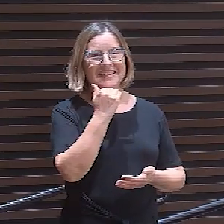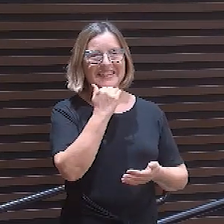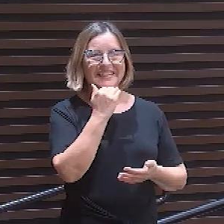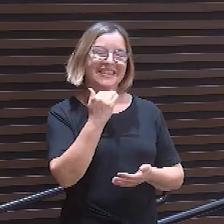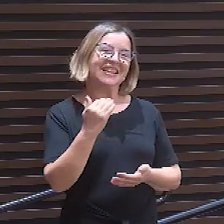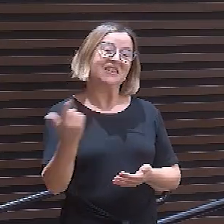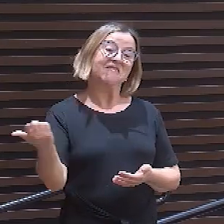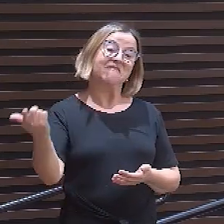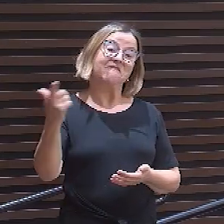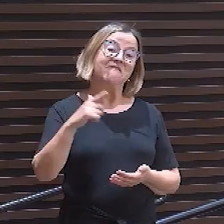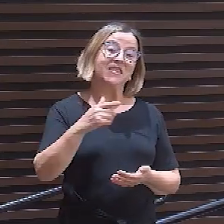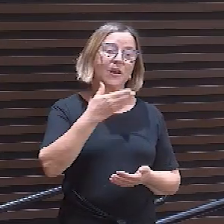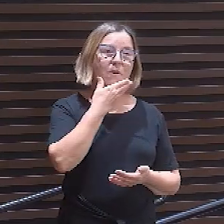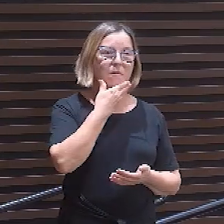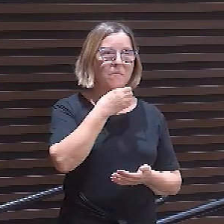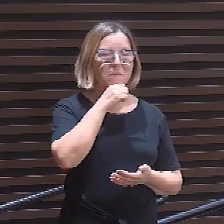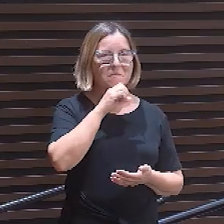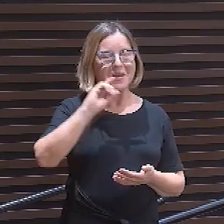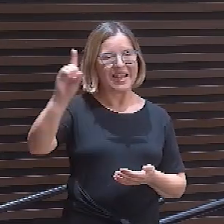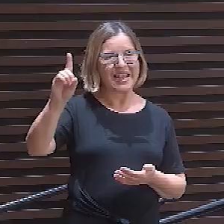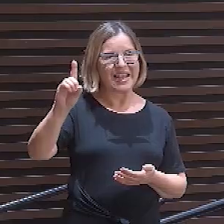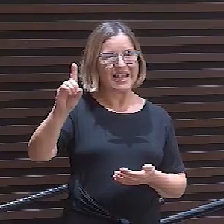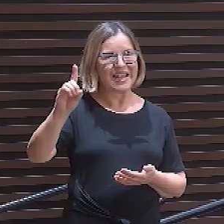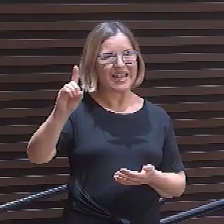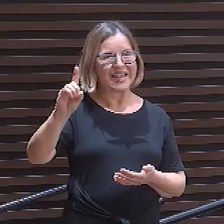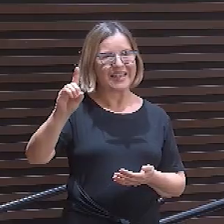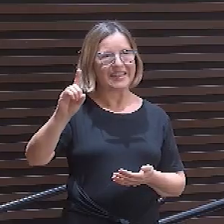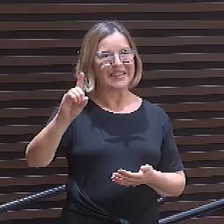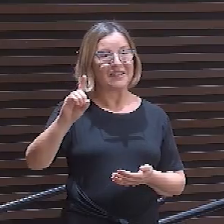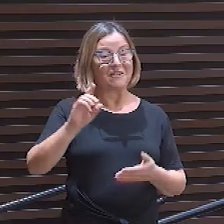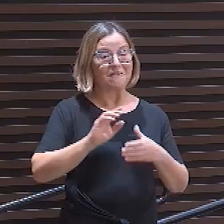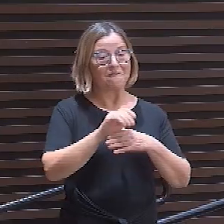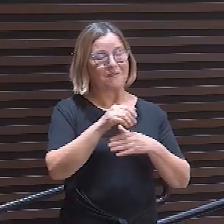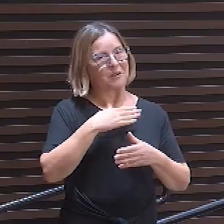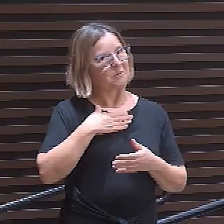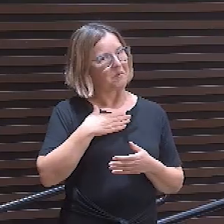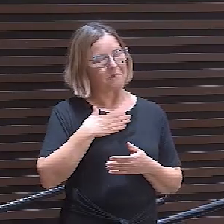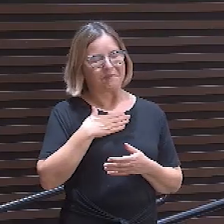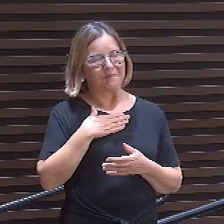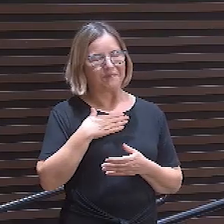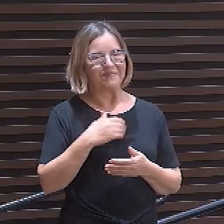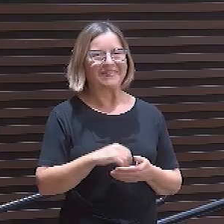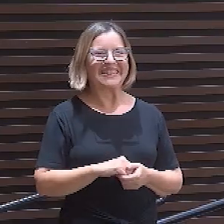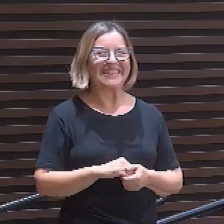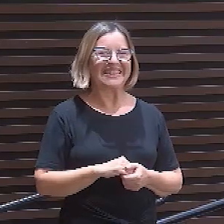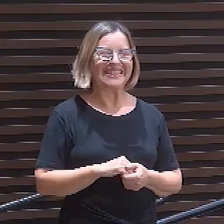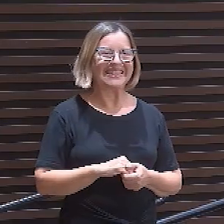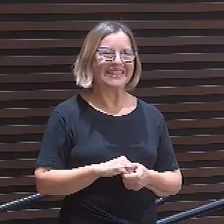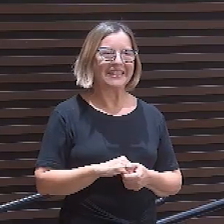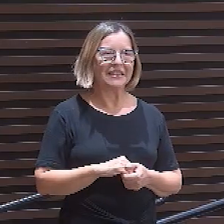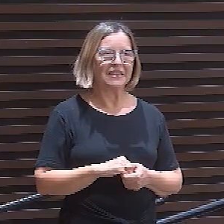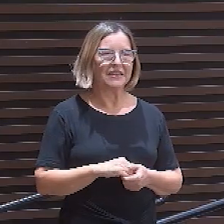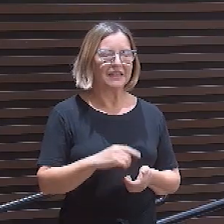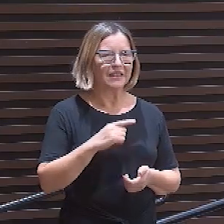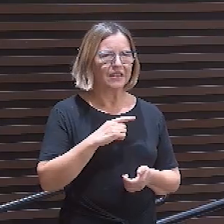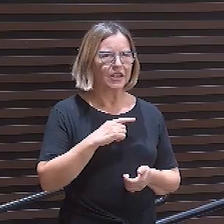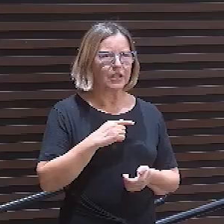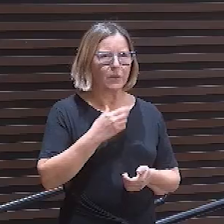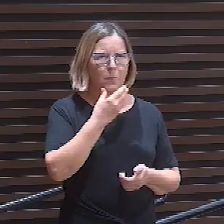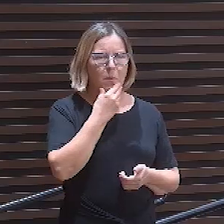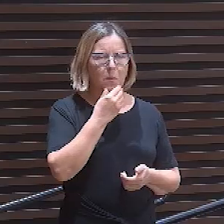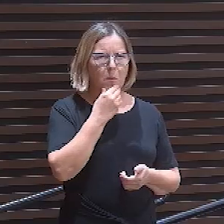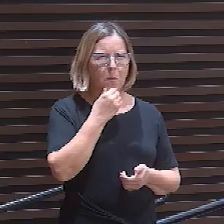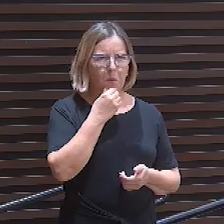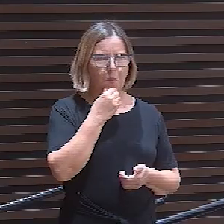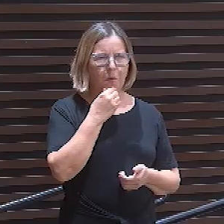e ninguém vem ao Pai senão por mim. Existe um grande historiador inglês chamado